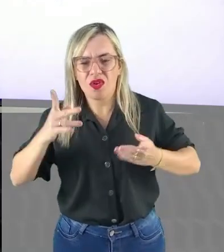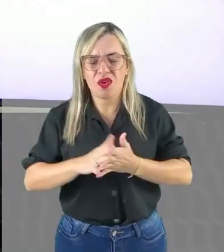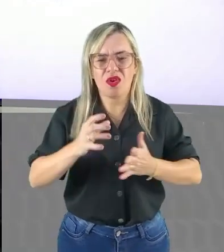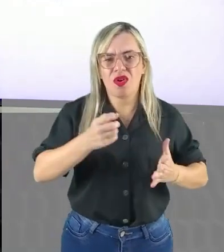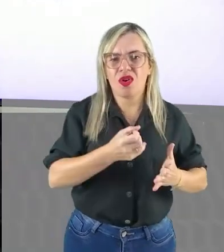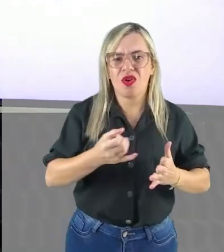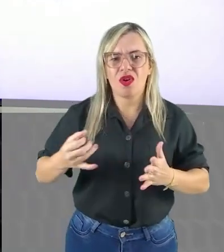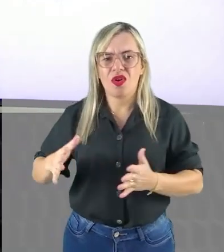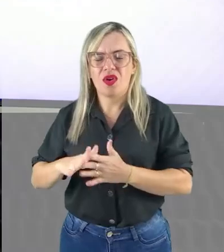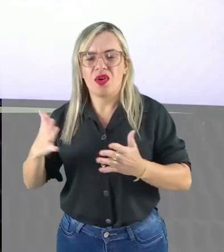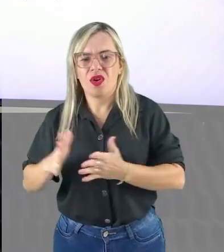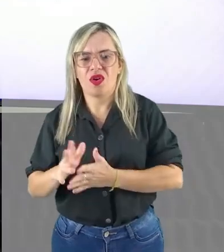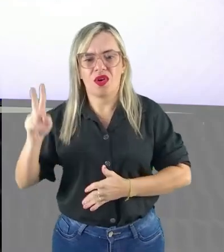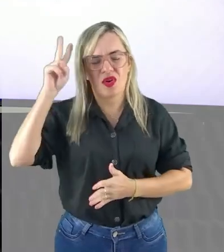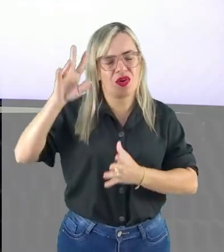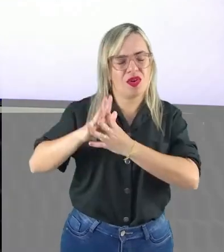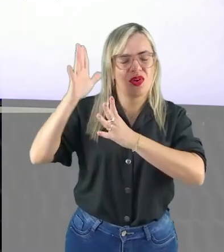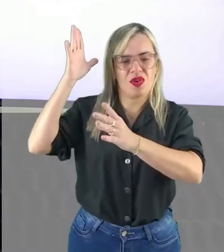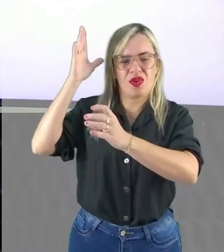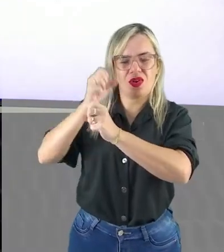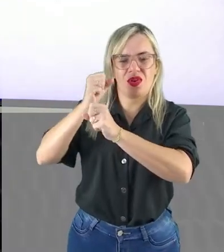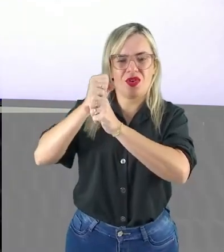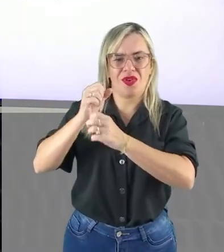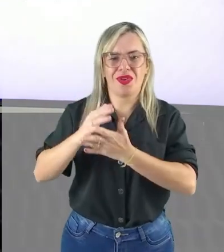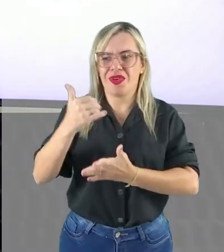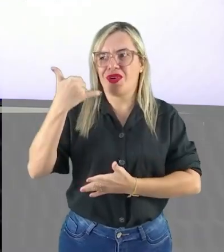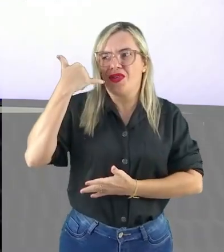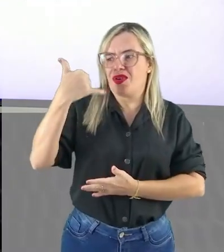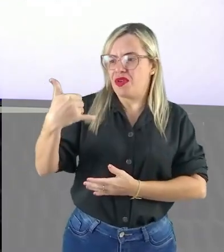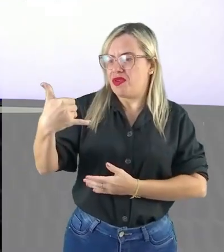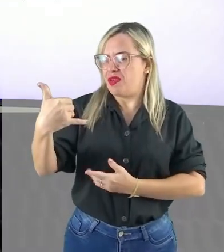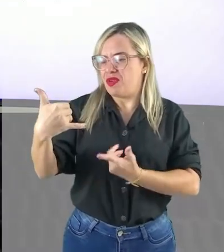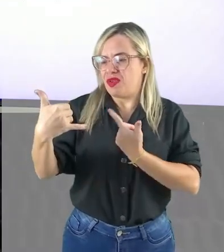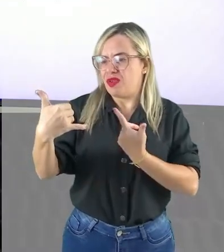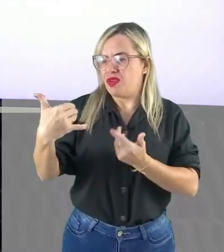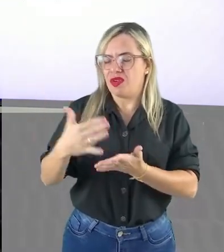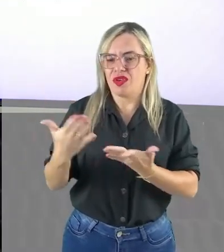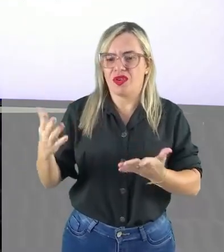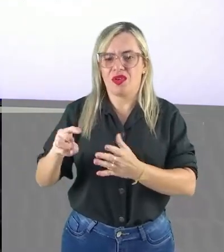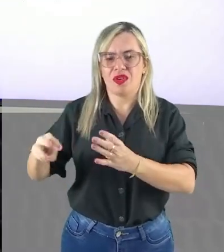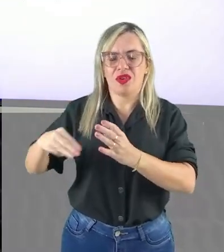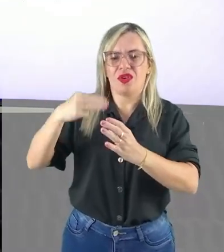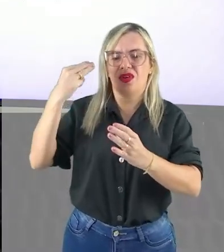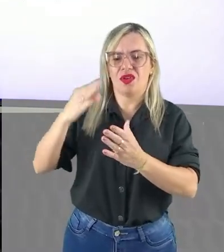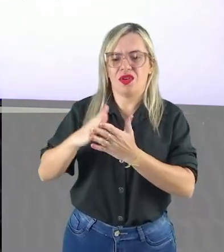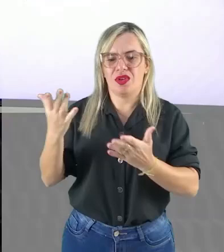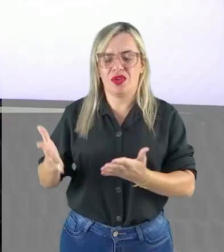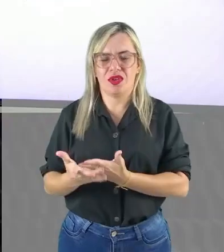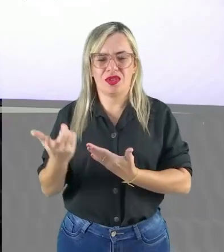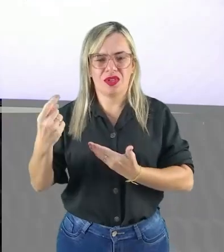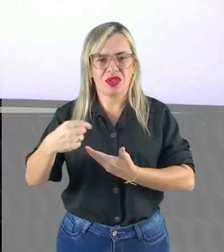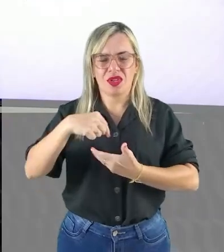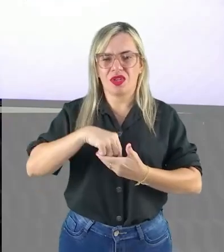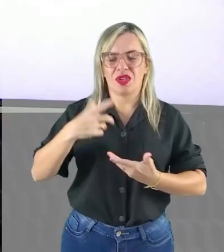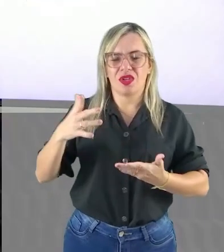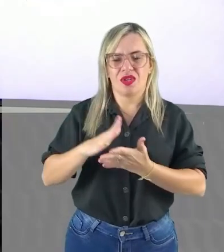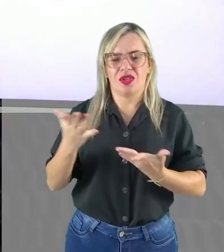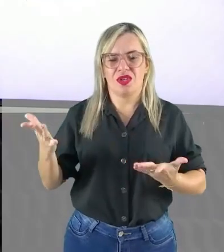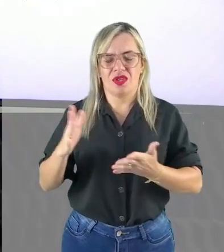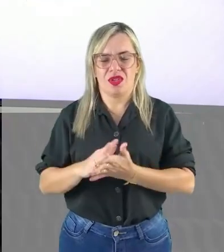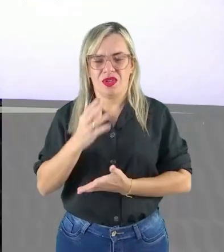são ou não as minhas lembranças, né? Que intromissão é essa? Que descaso é esse? Descaso é